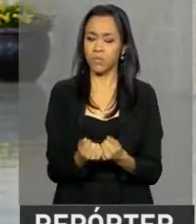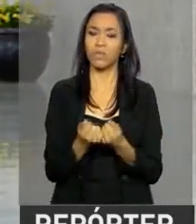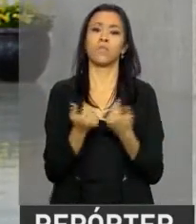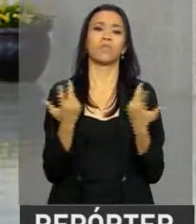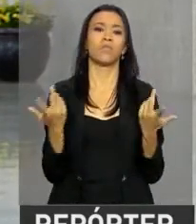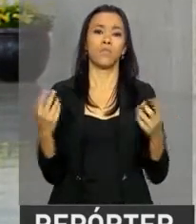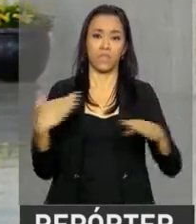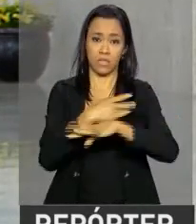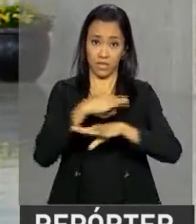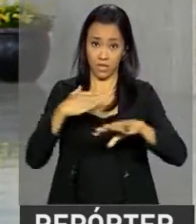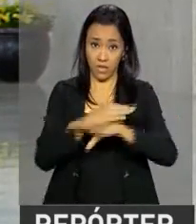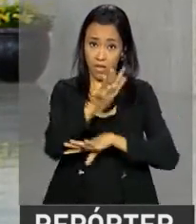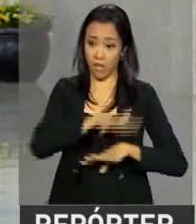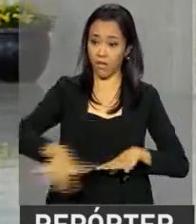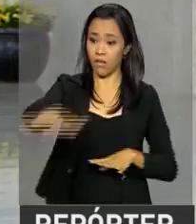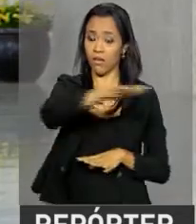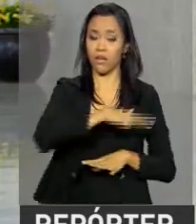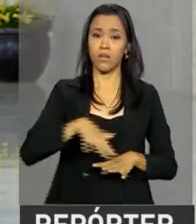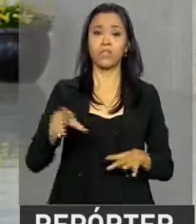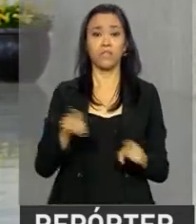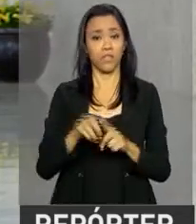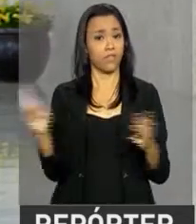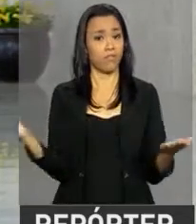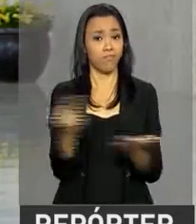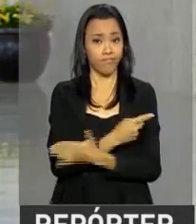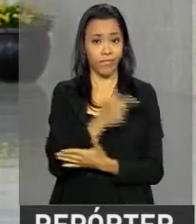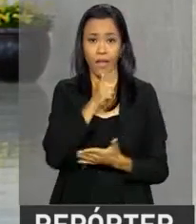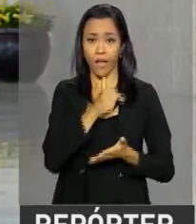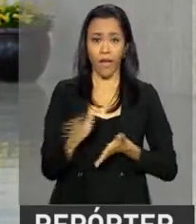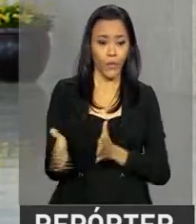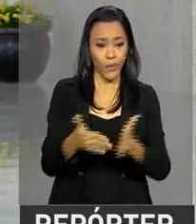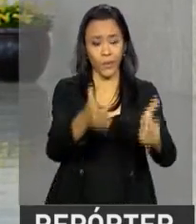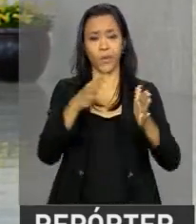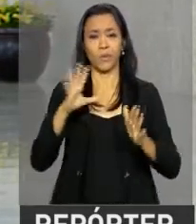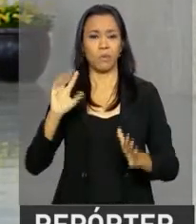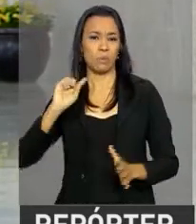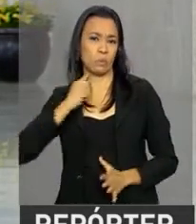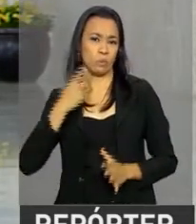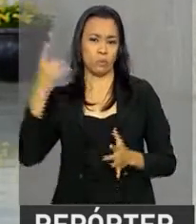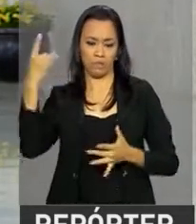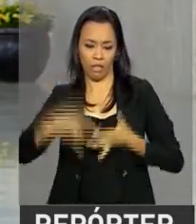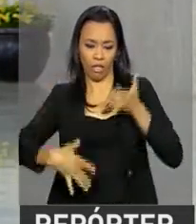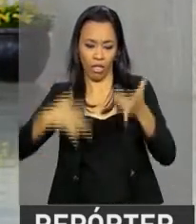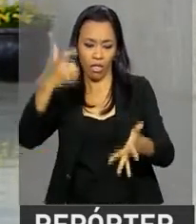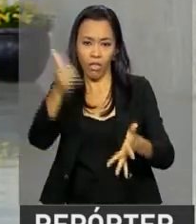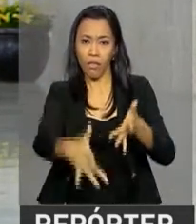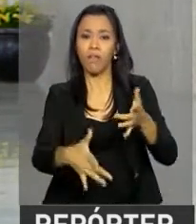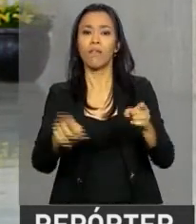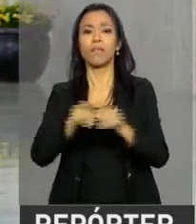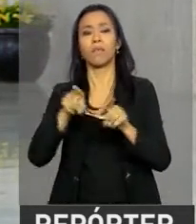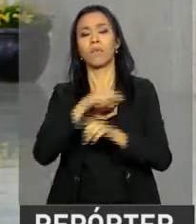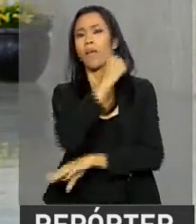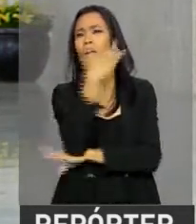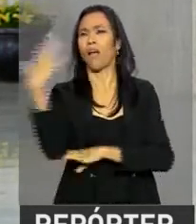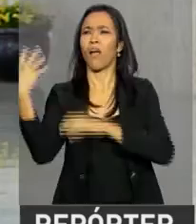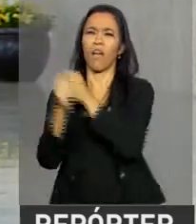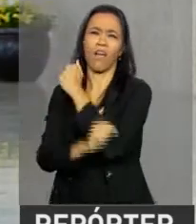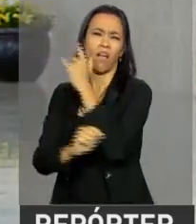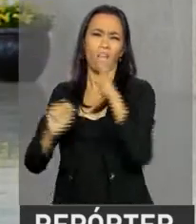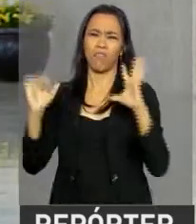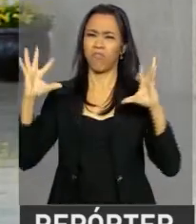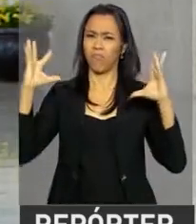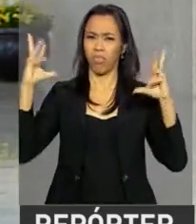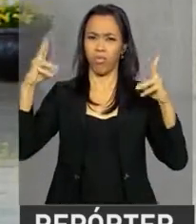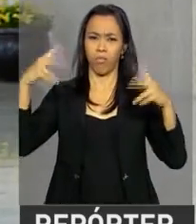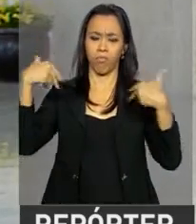histórico e principalmente um grande dano ambiental o impacto ambiental muito forte lá na região nessa região de mariana e também por